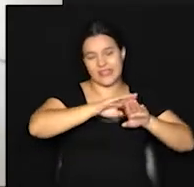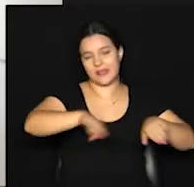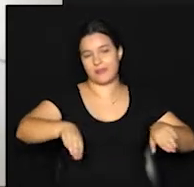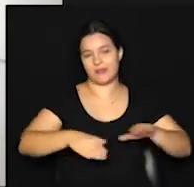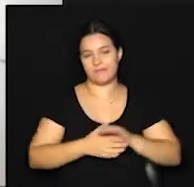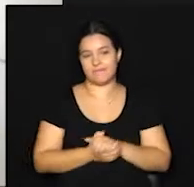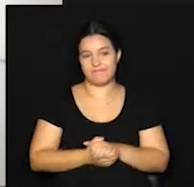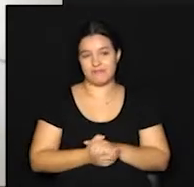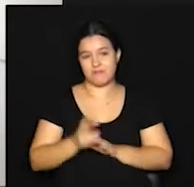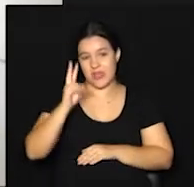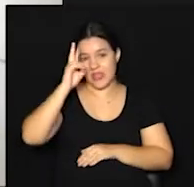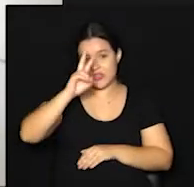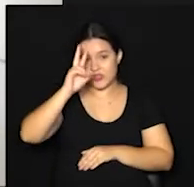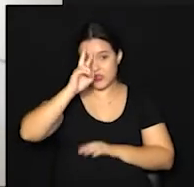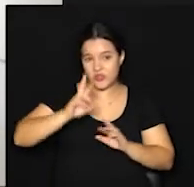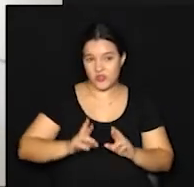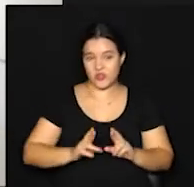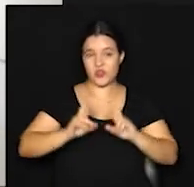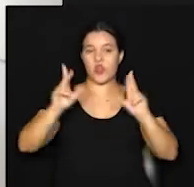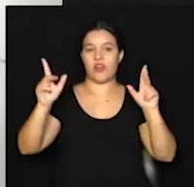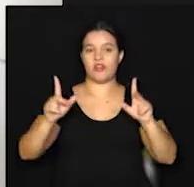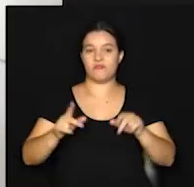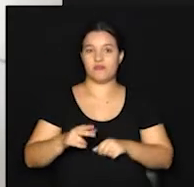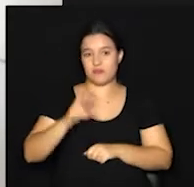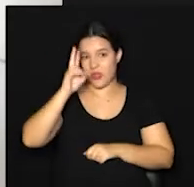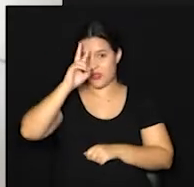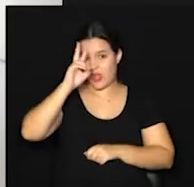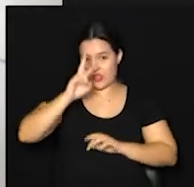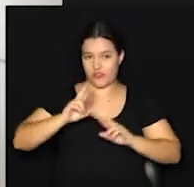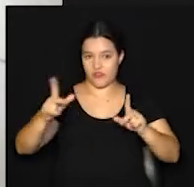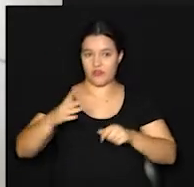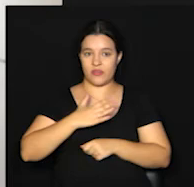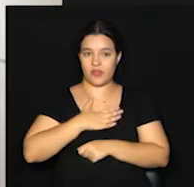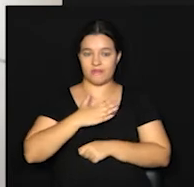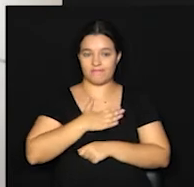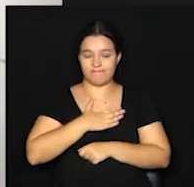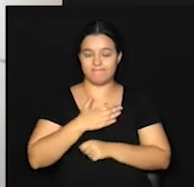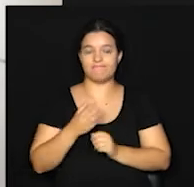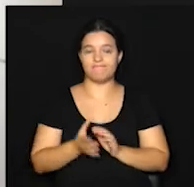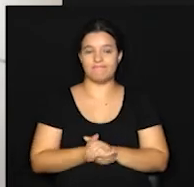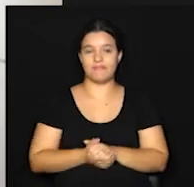é uma outra história, que é bem diferente da minha, que eu já tinha